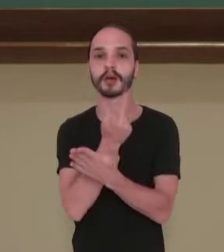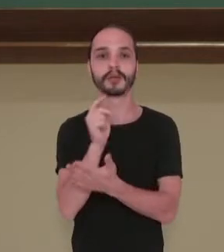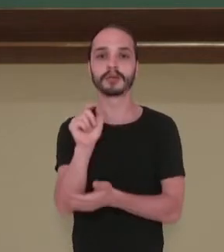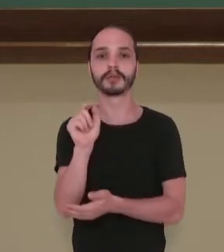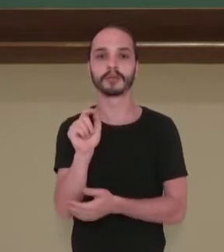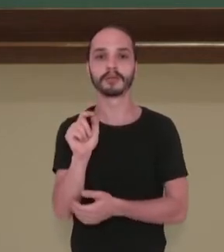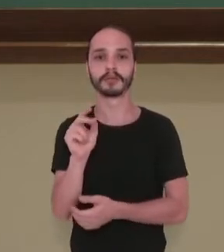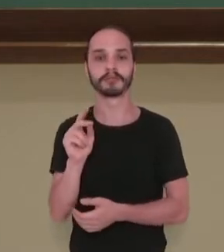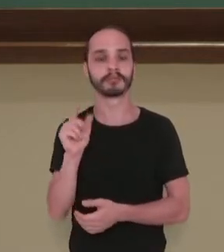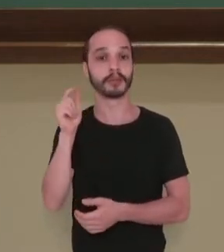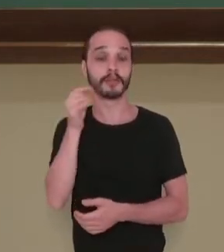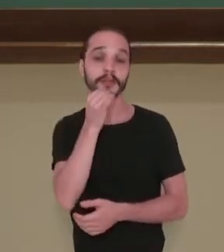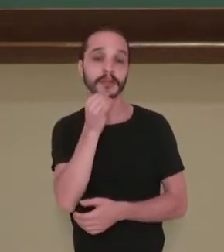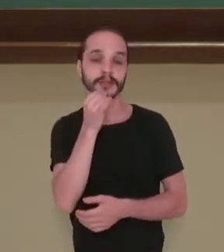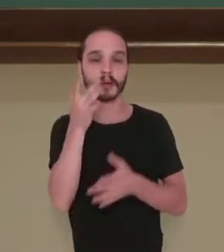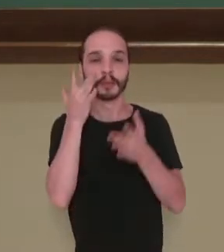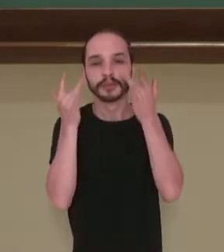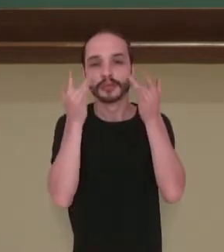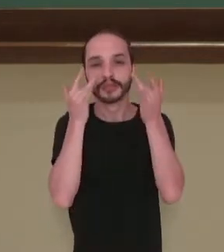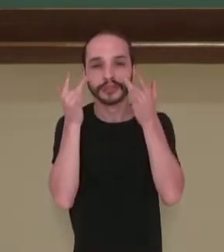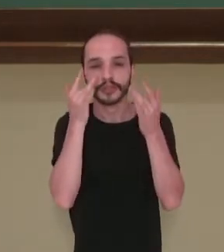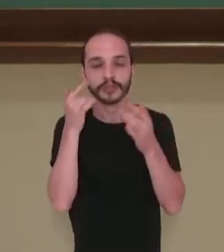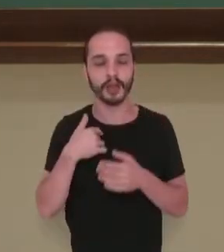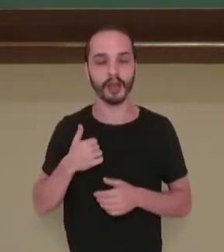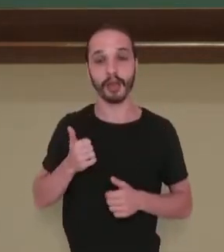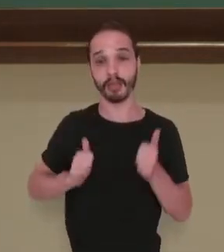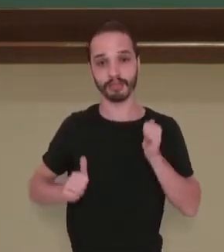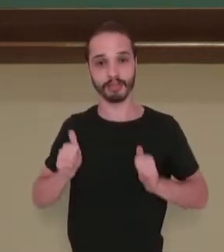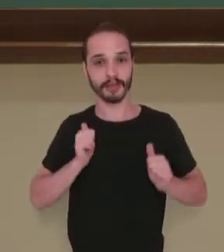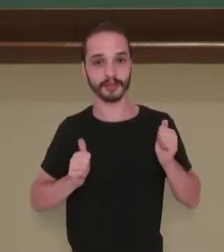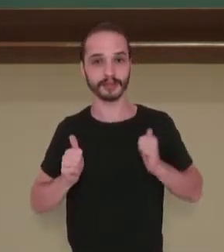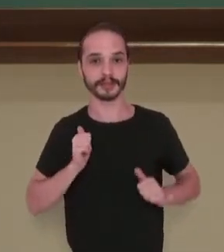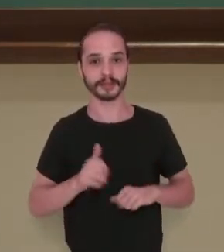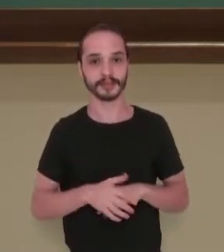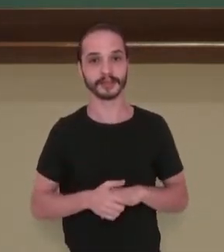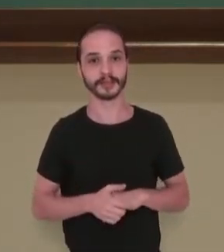mim, digamos que eu tô num teatro, eu sou atriz, né?